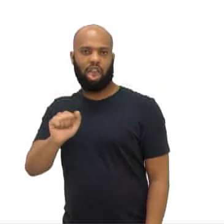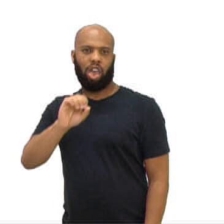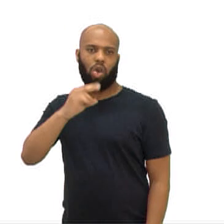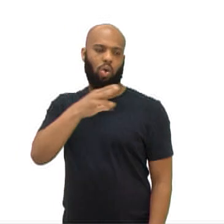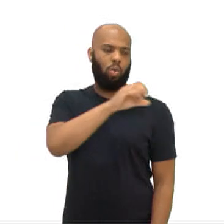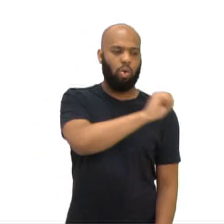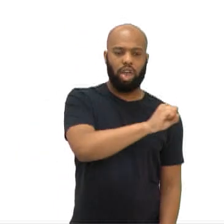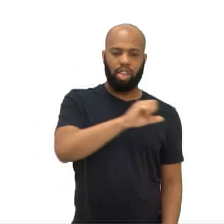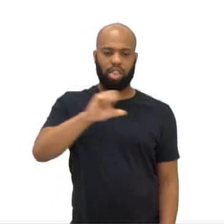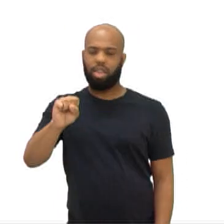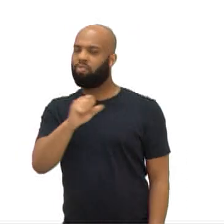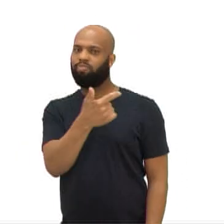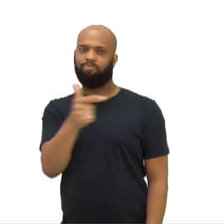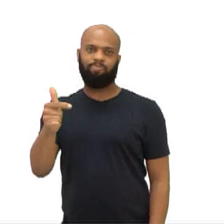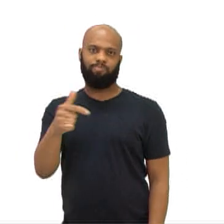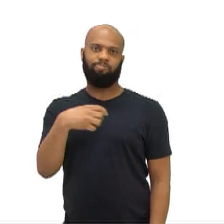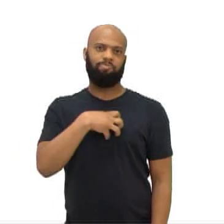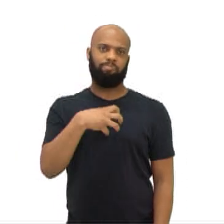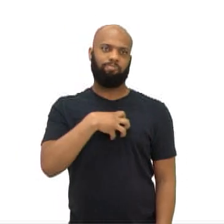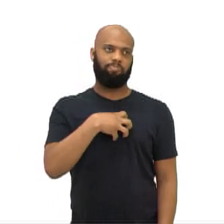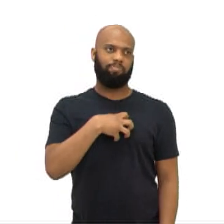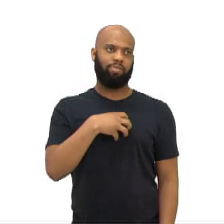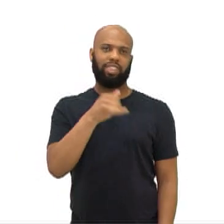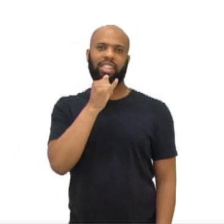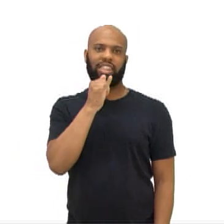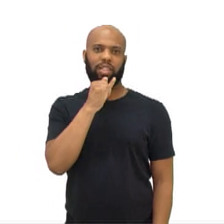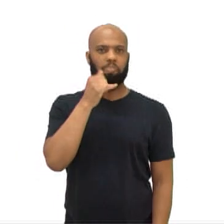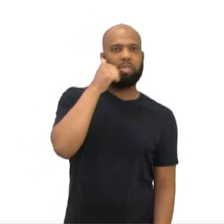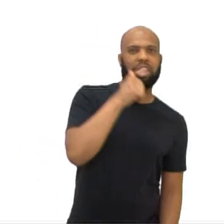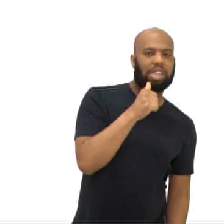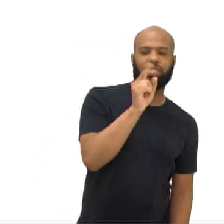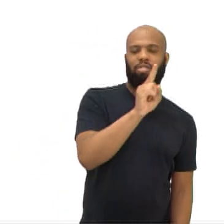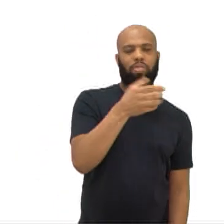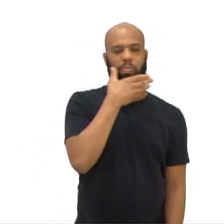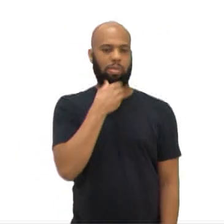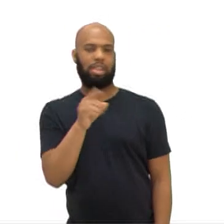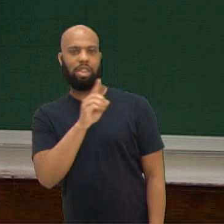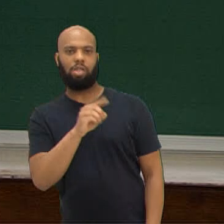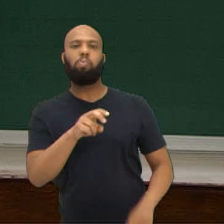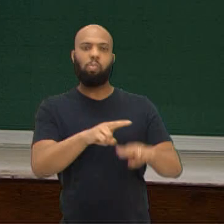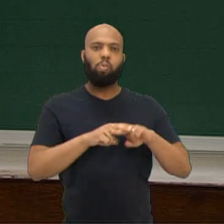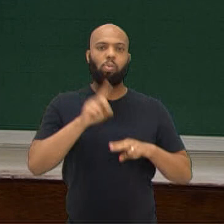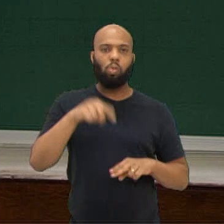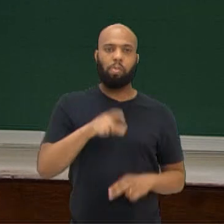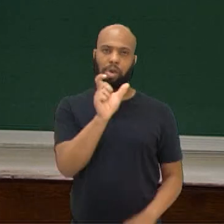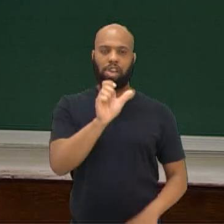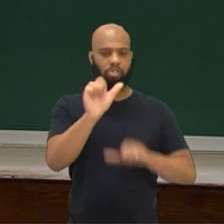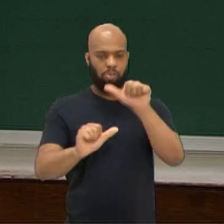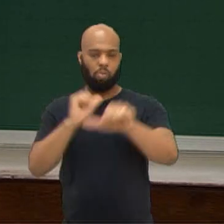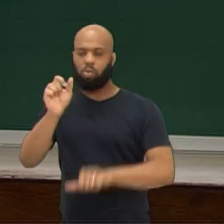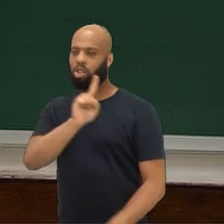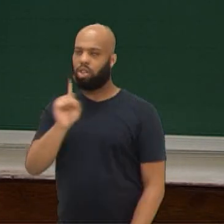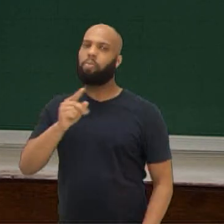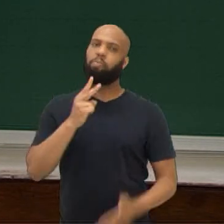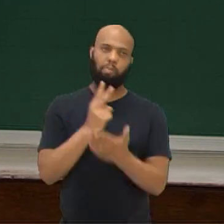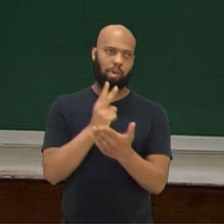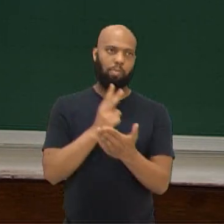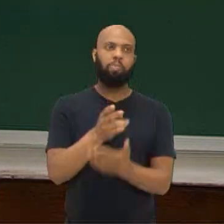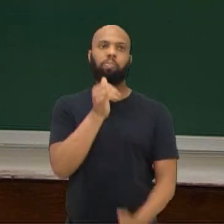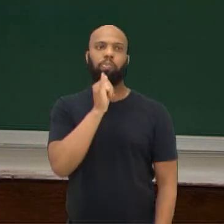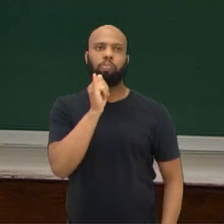plural. Não adianta colocar um A, muia, porque você não forma um feminino. Por isso que é uma palavra invariável. Por